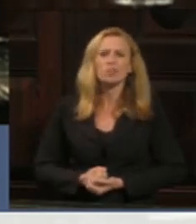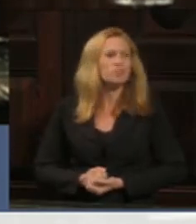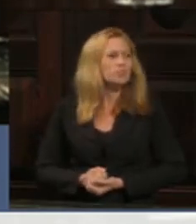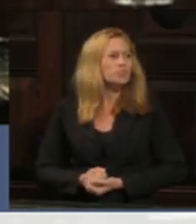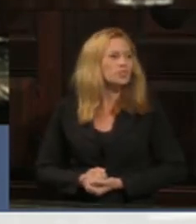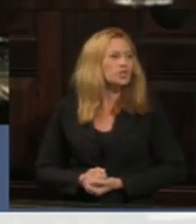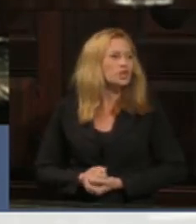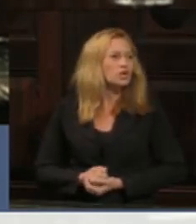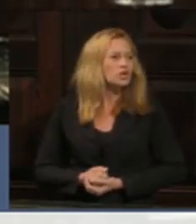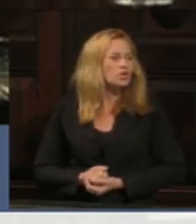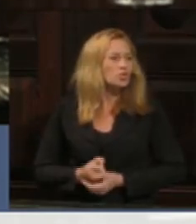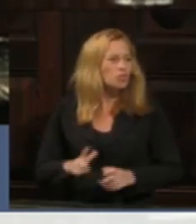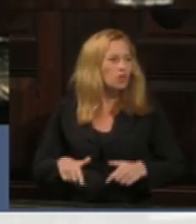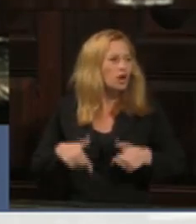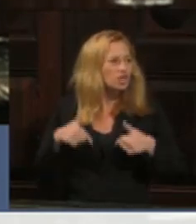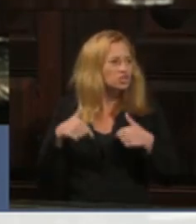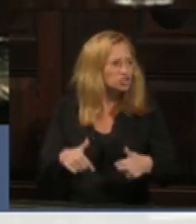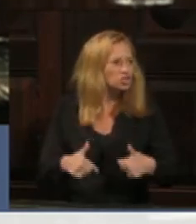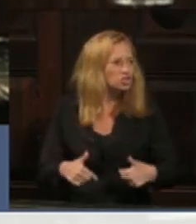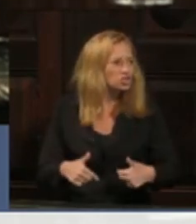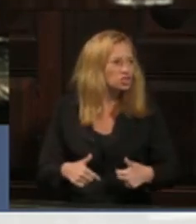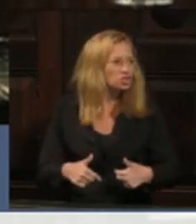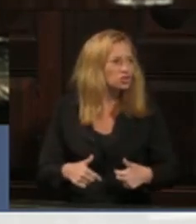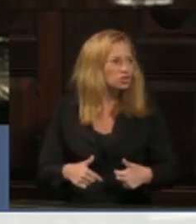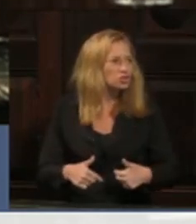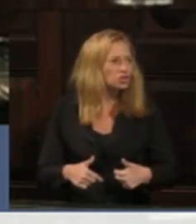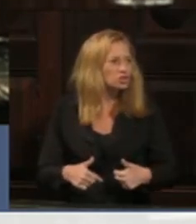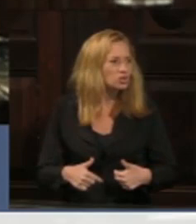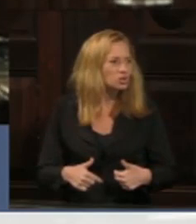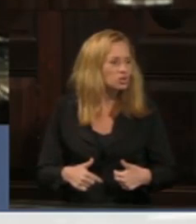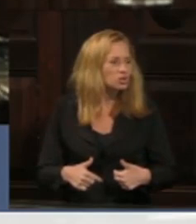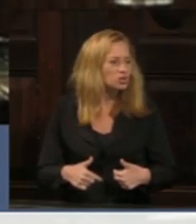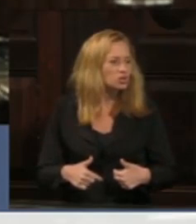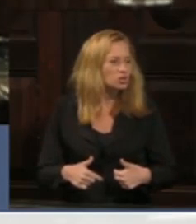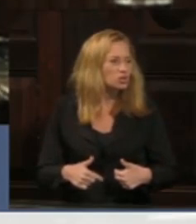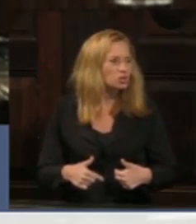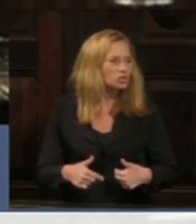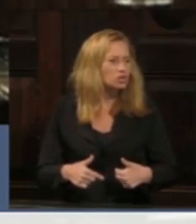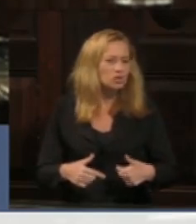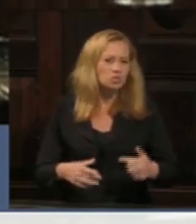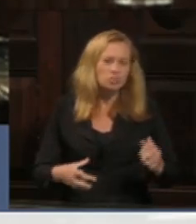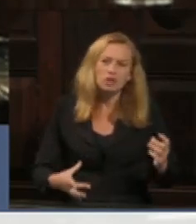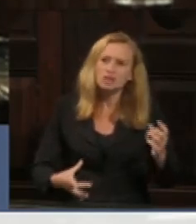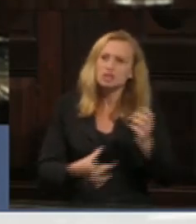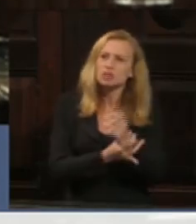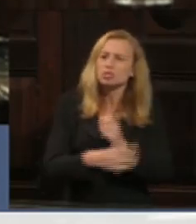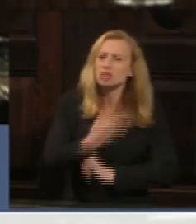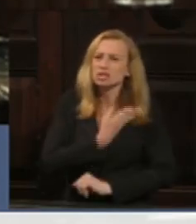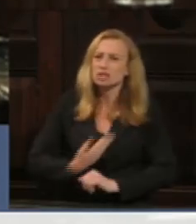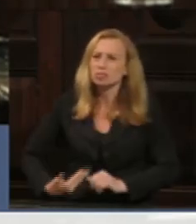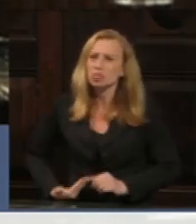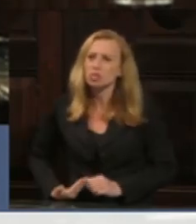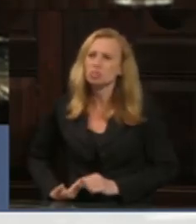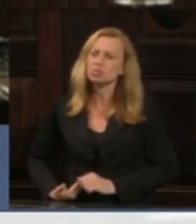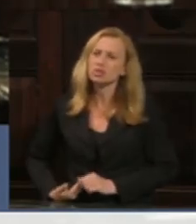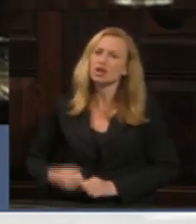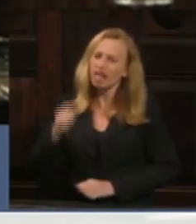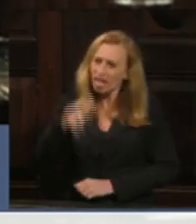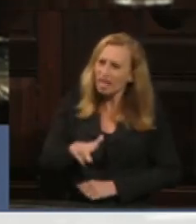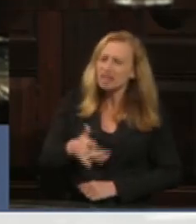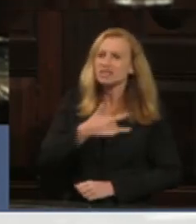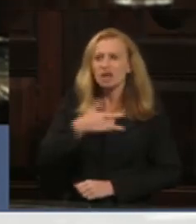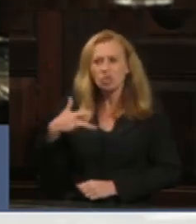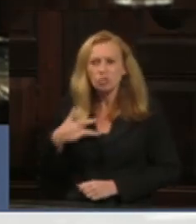ação precípua, pensando no orçamento da segurança pública, e que segurança pública é saúde,